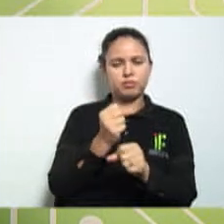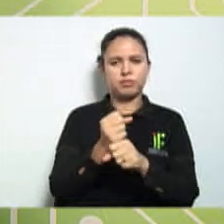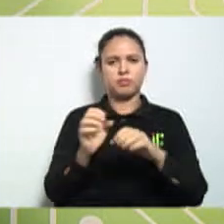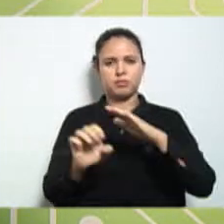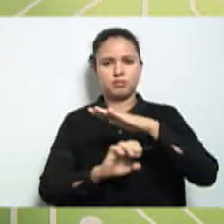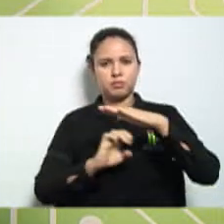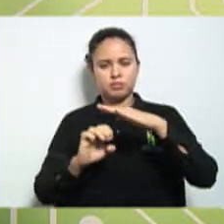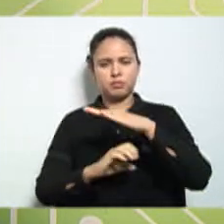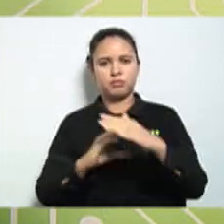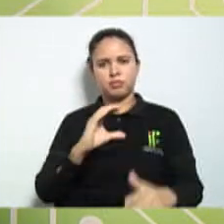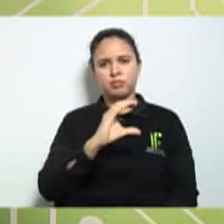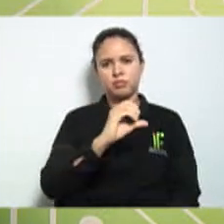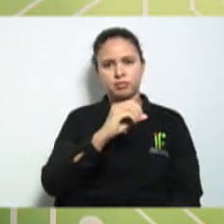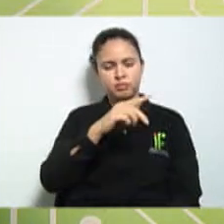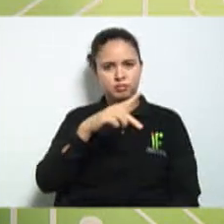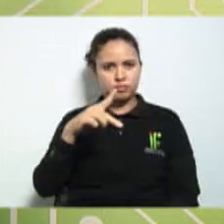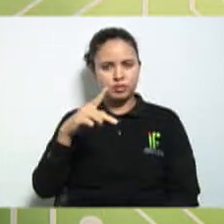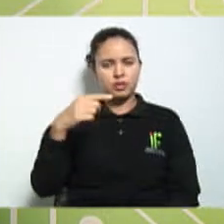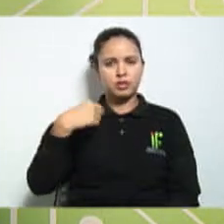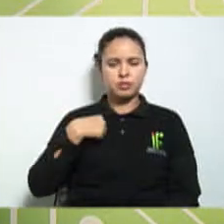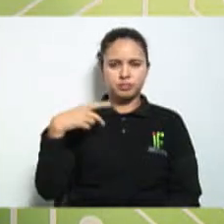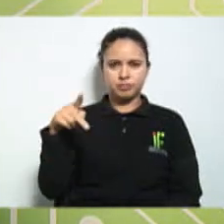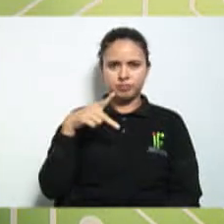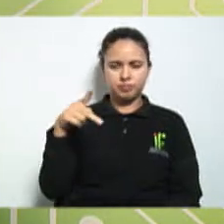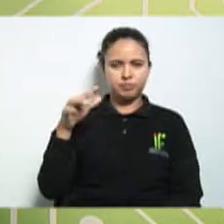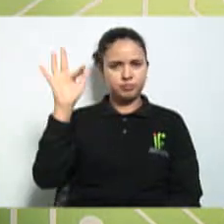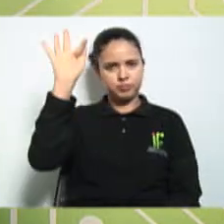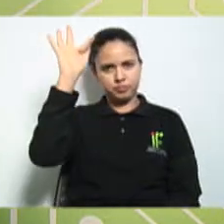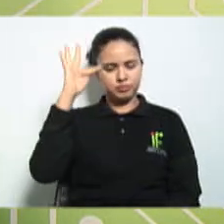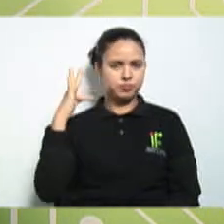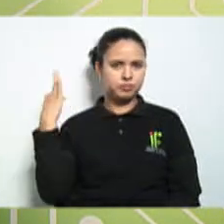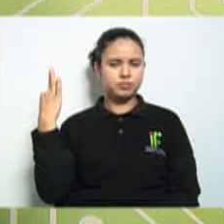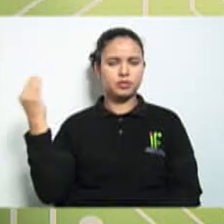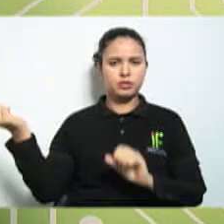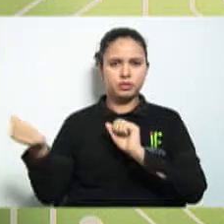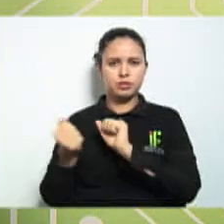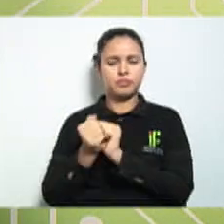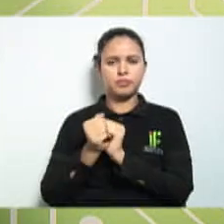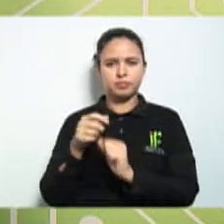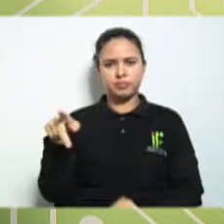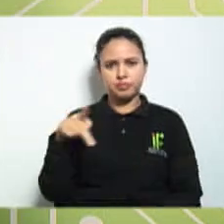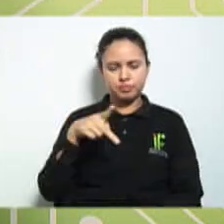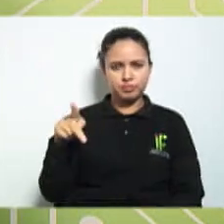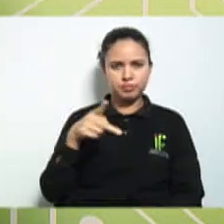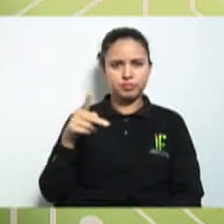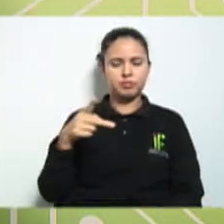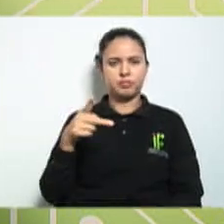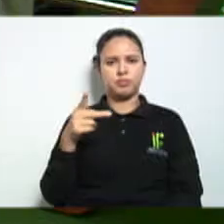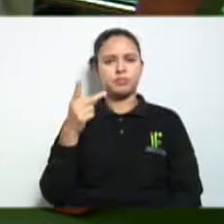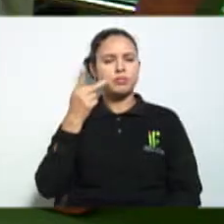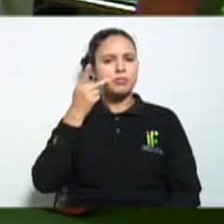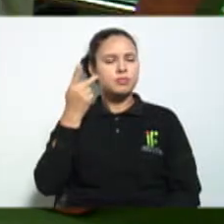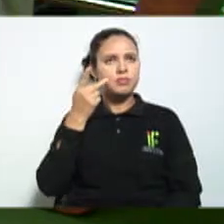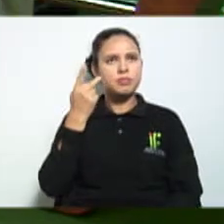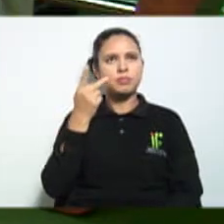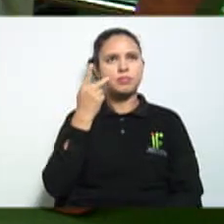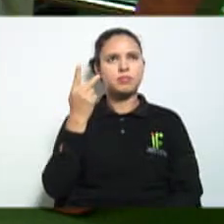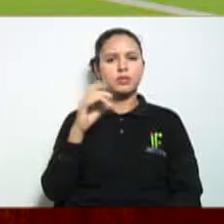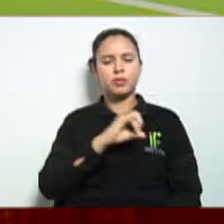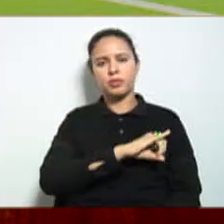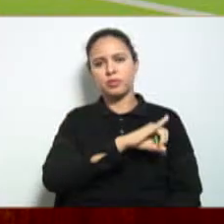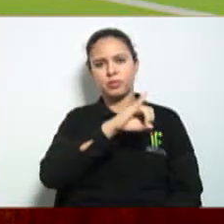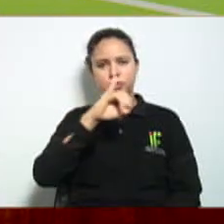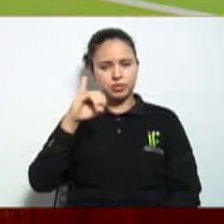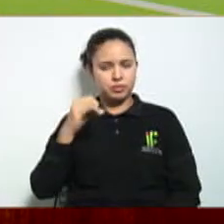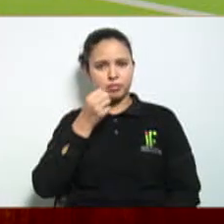Empresas Cooperativistas. Eu sou a professora Fernanda e está conosco aqui novamente a professora Priscila. Olá,